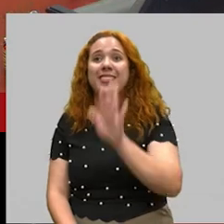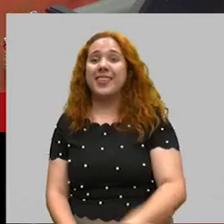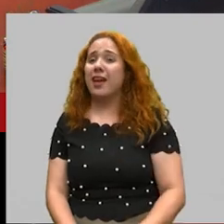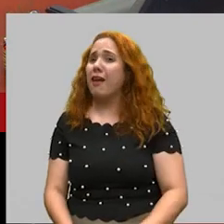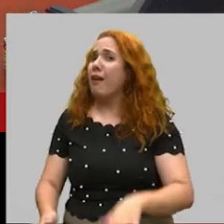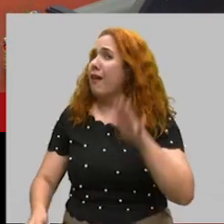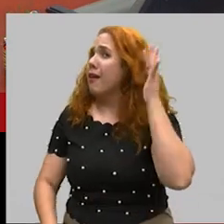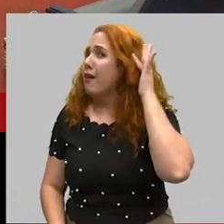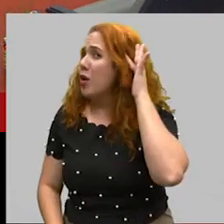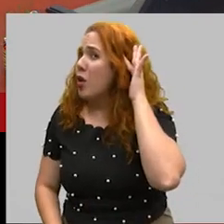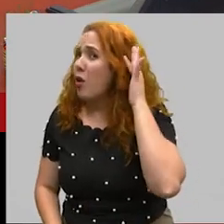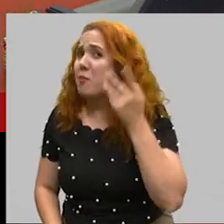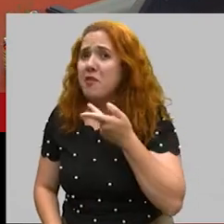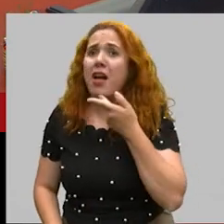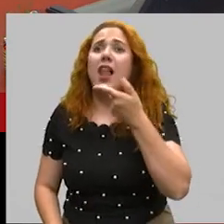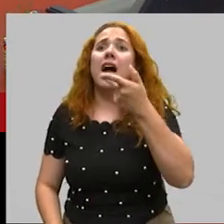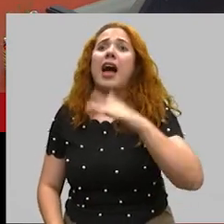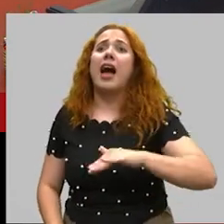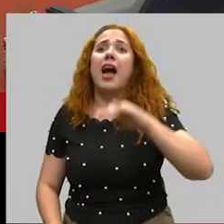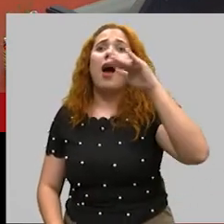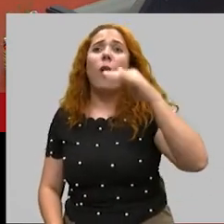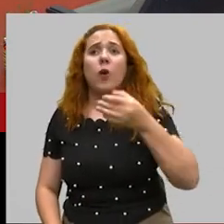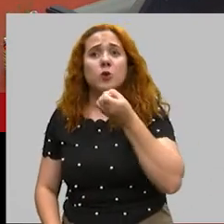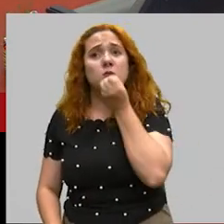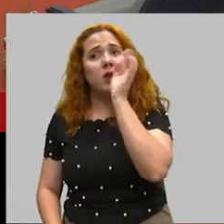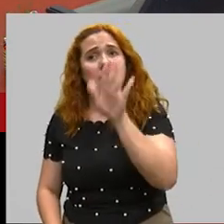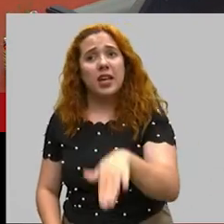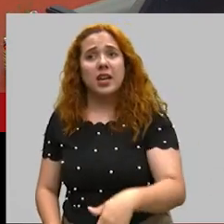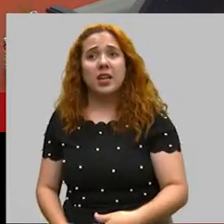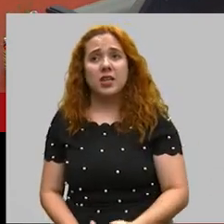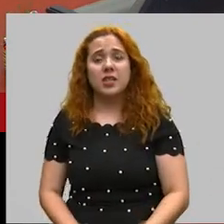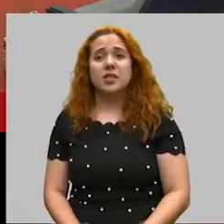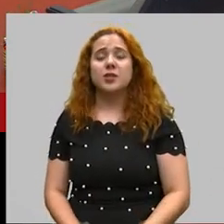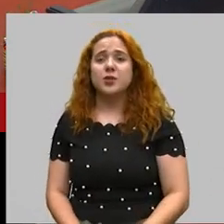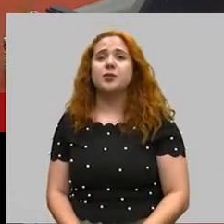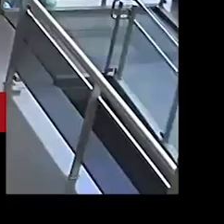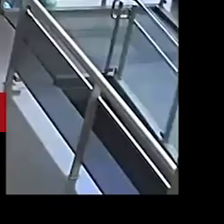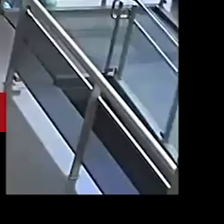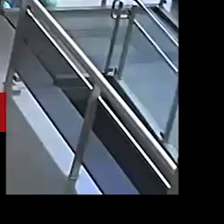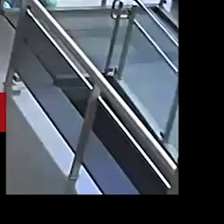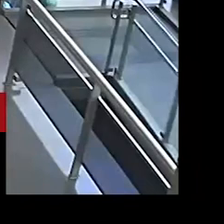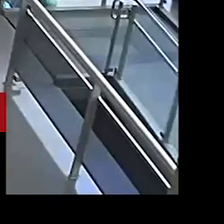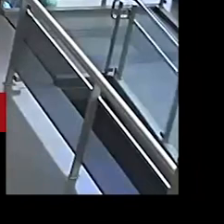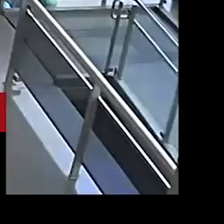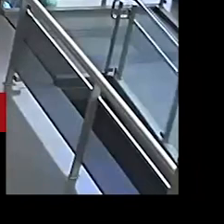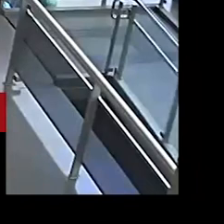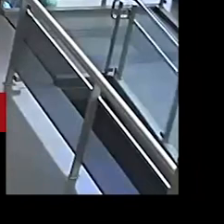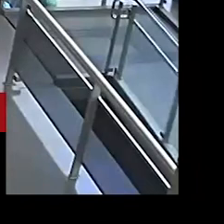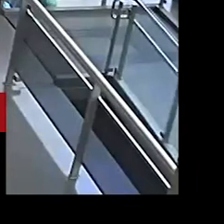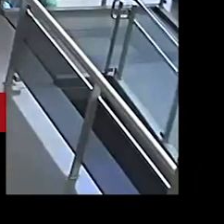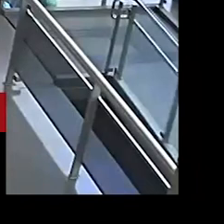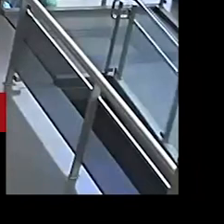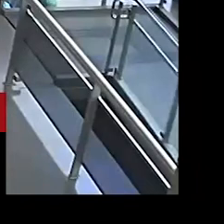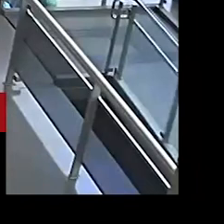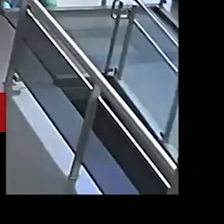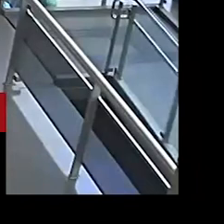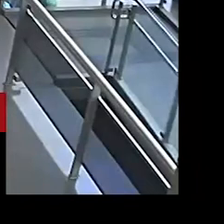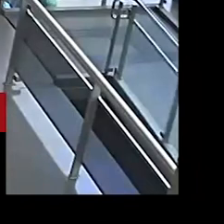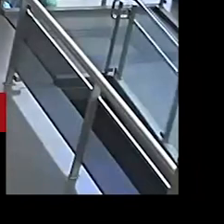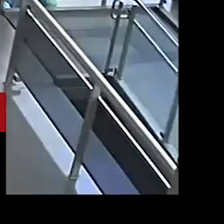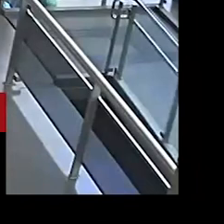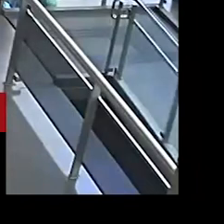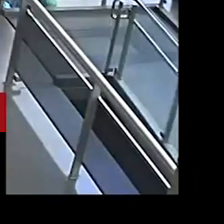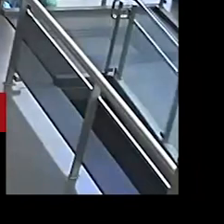pessoal lá do fundo ó Boa tarde aí isso D um nota dessa